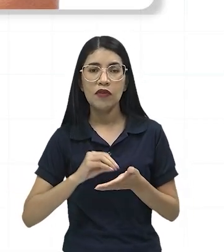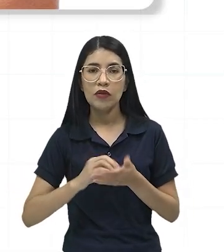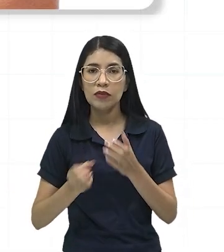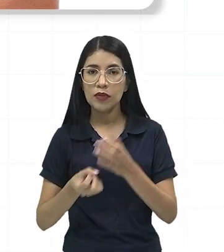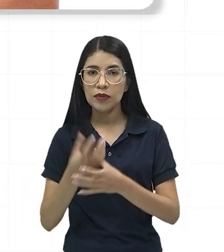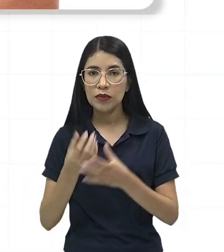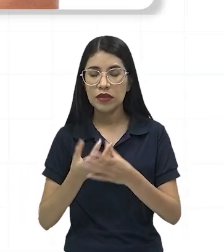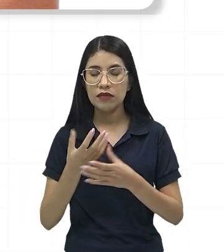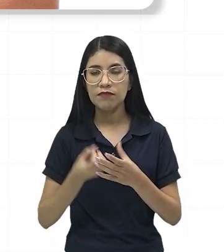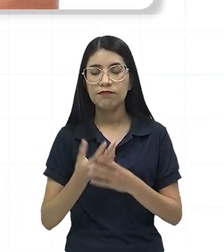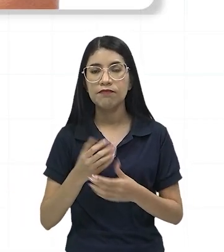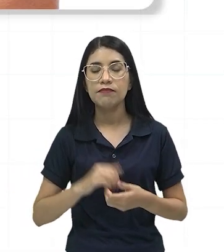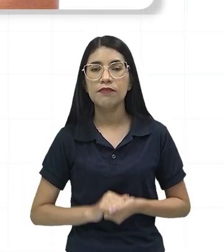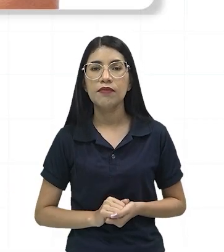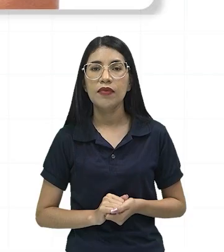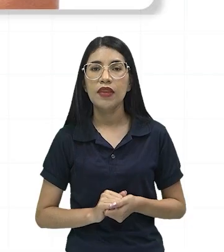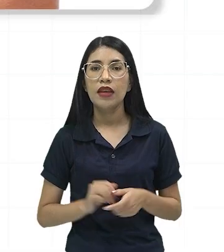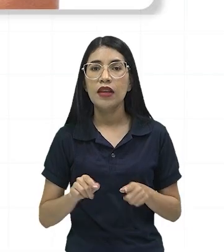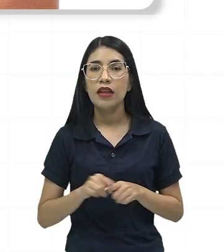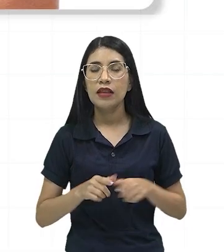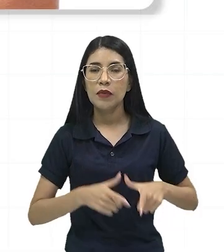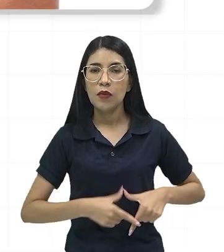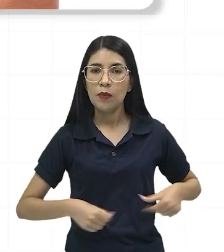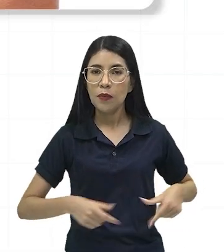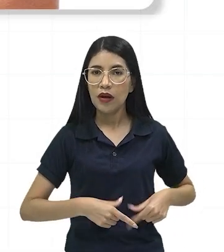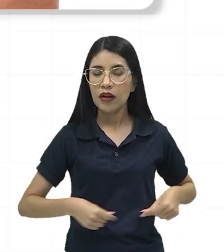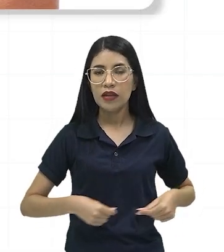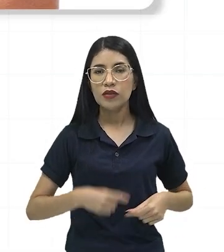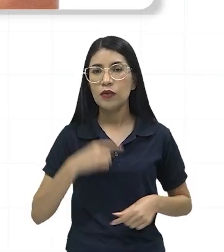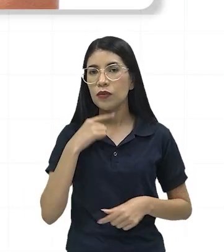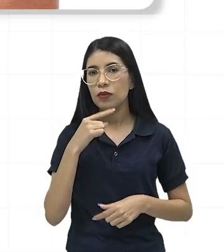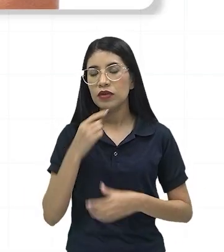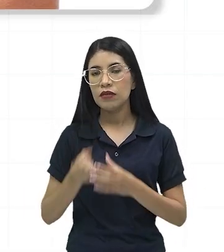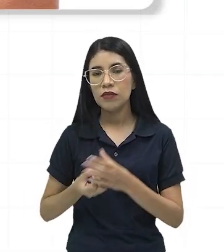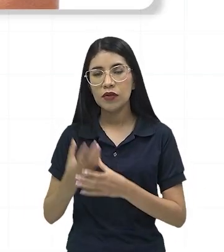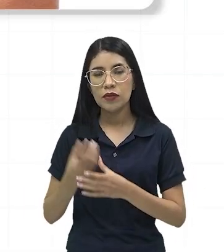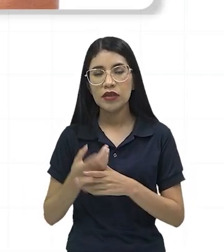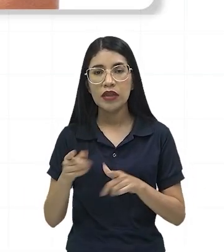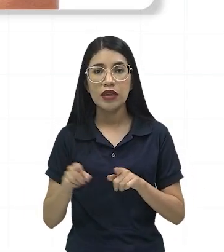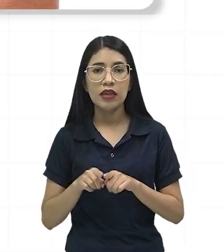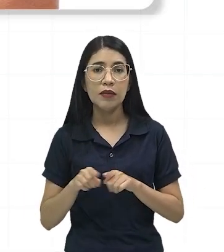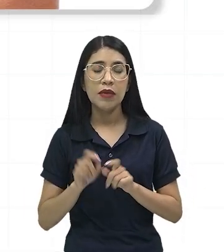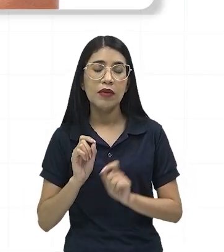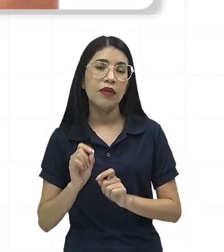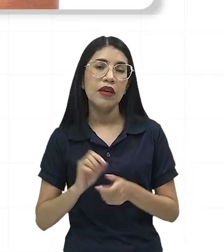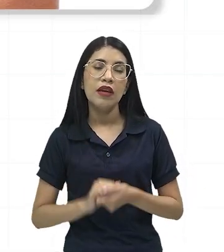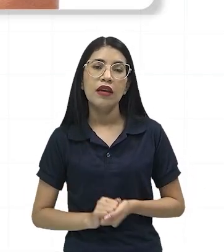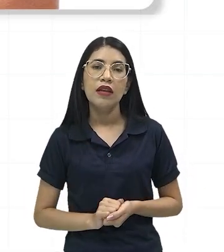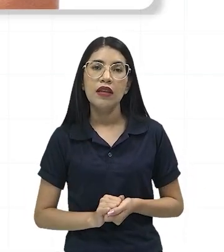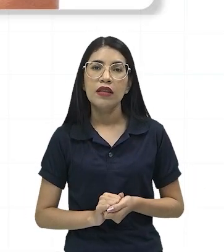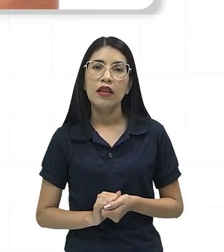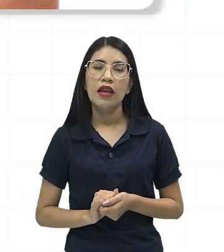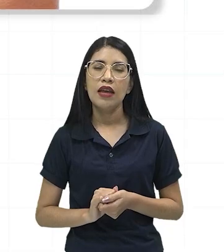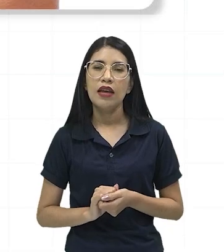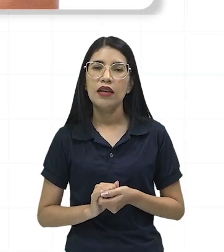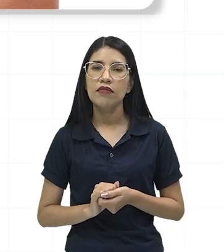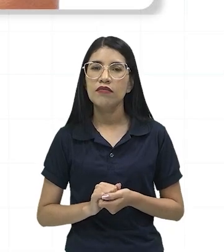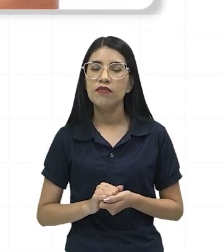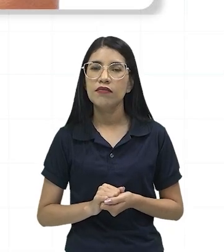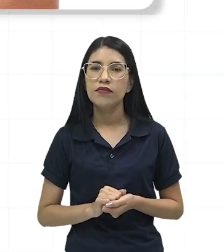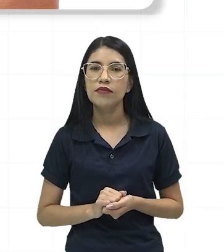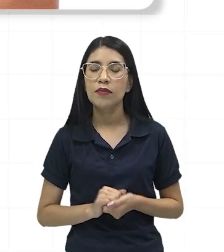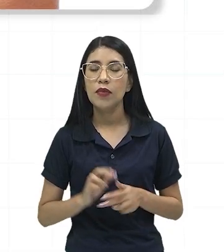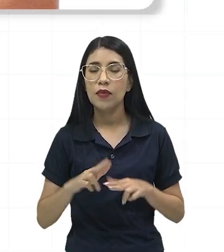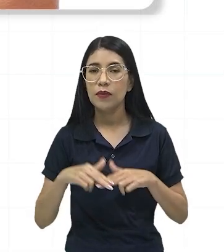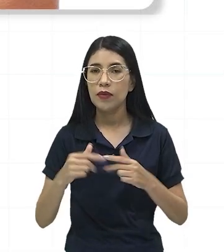o pâncreas não está produzindo bem, né, ou a resistência à sua ação. E aí, por conta disso, desenvolve